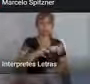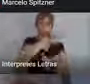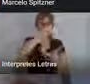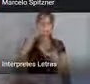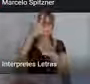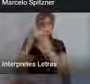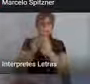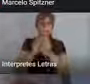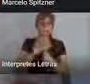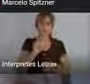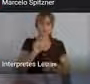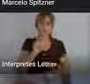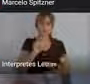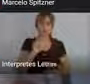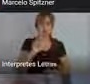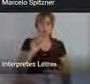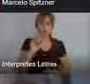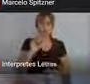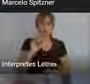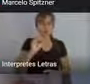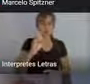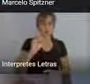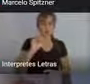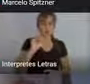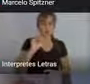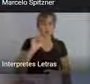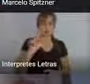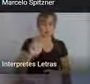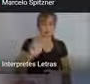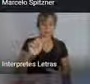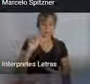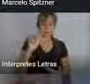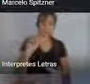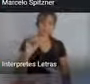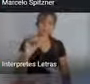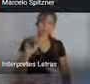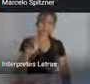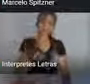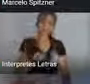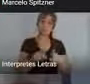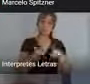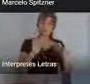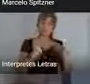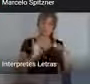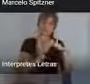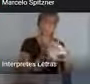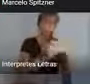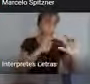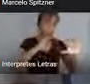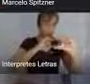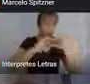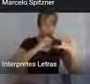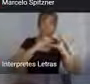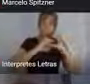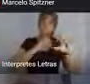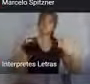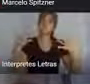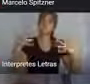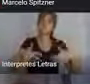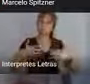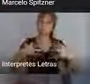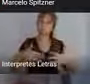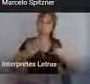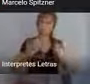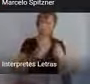das comunicações, dos meios de comunicação, né, das redes sociais, né, nós temos cada